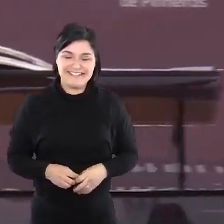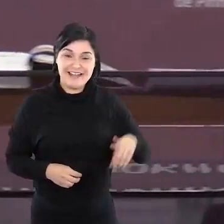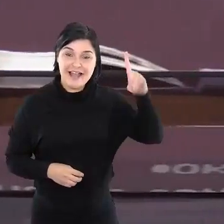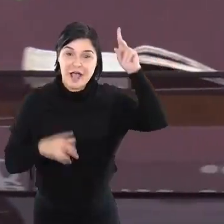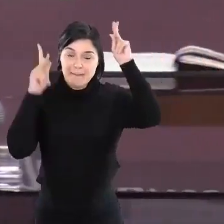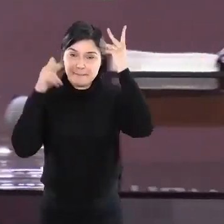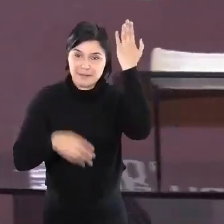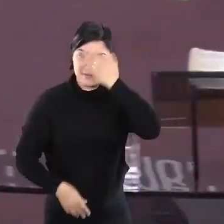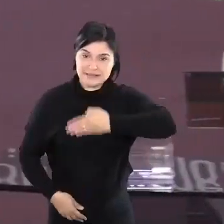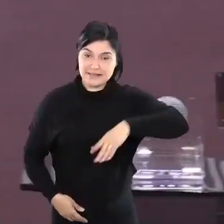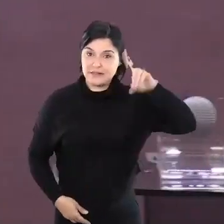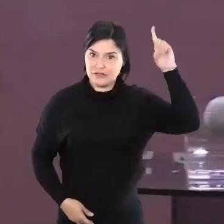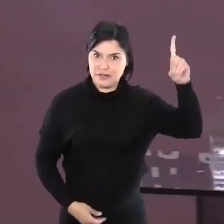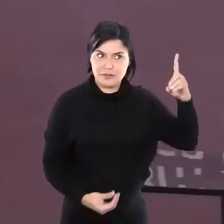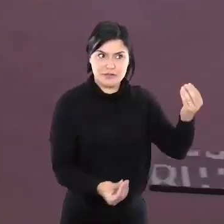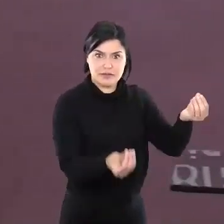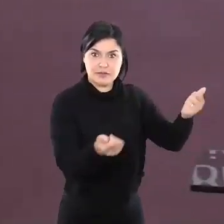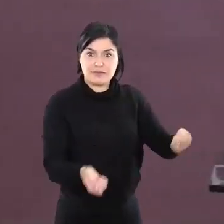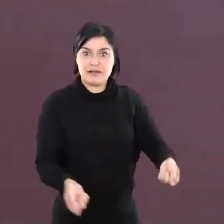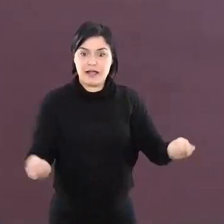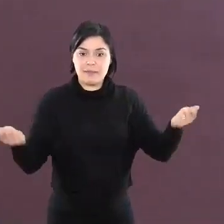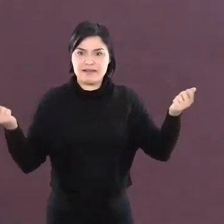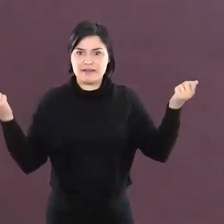traz capacitação.